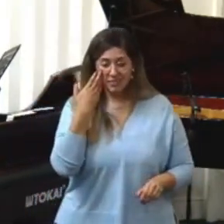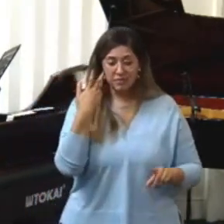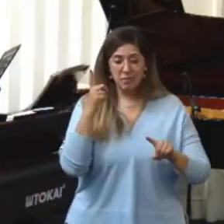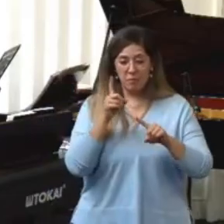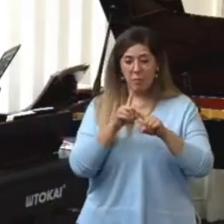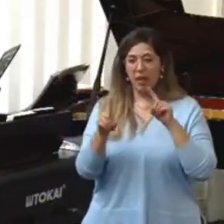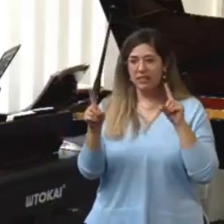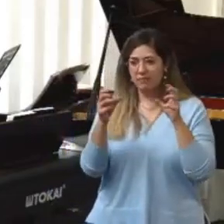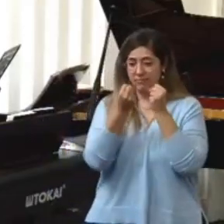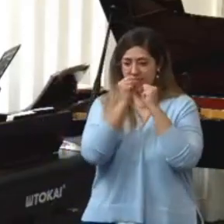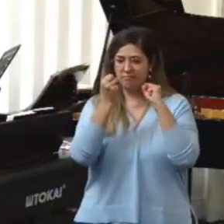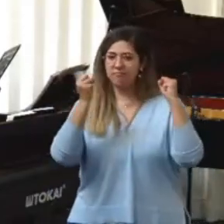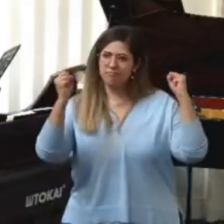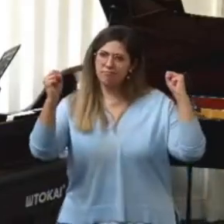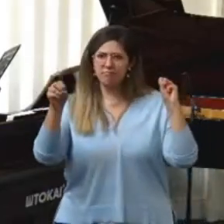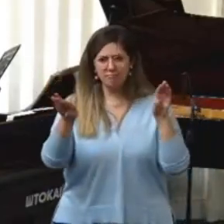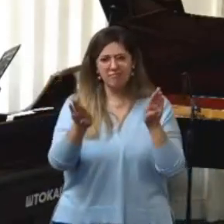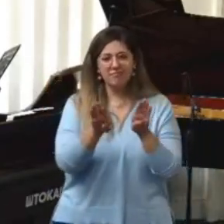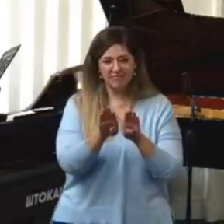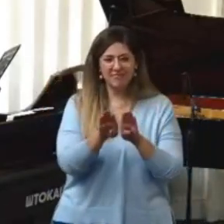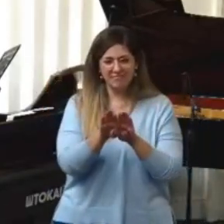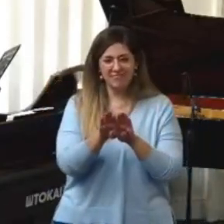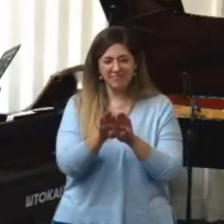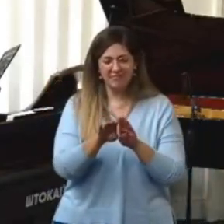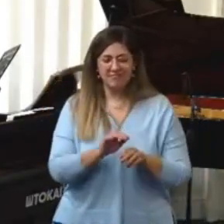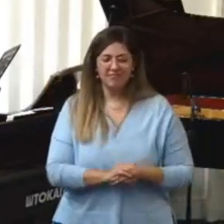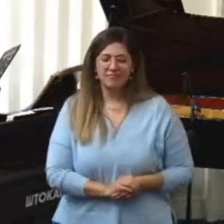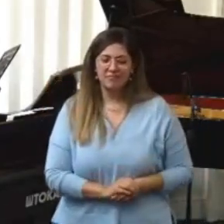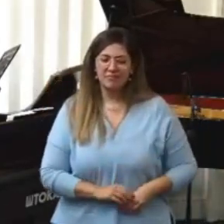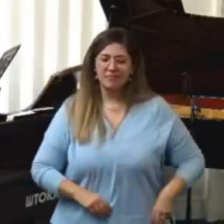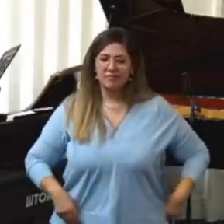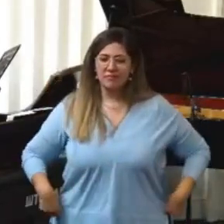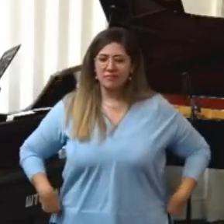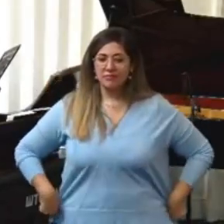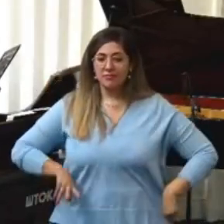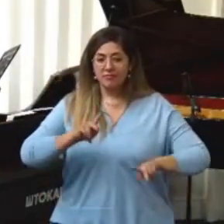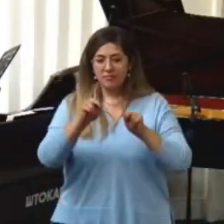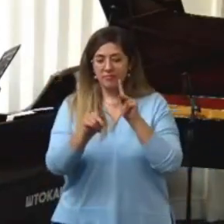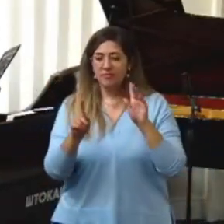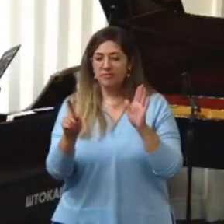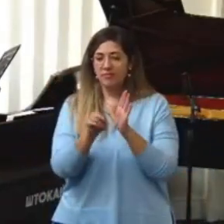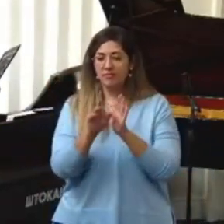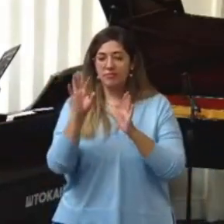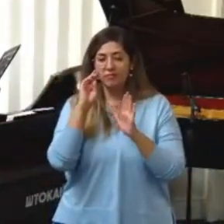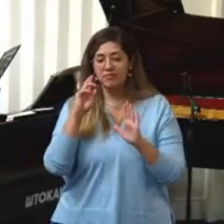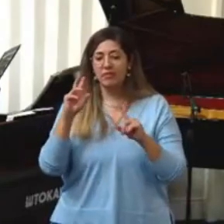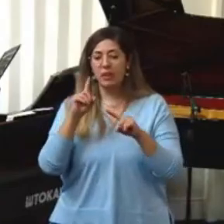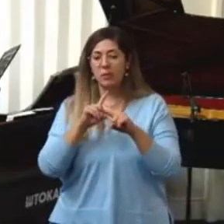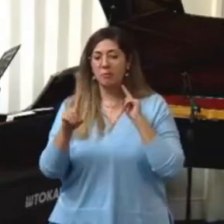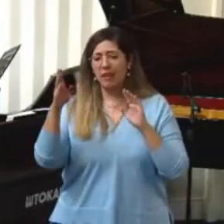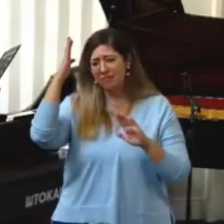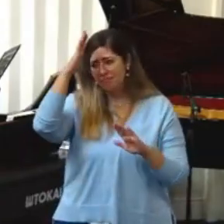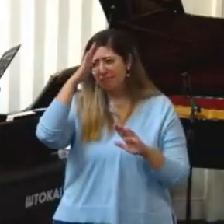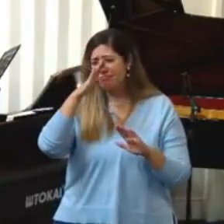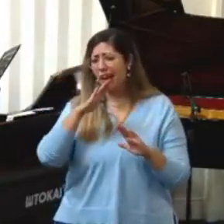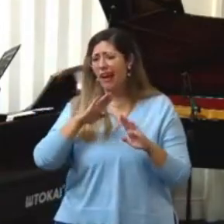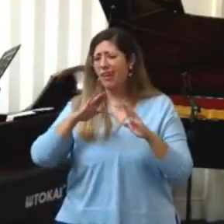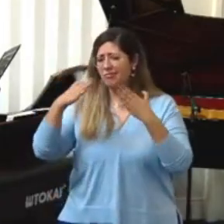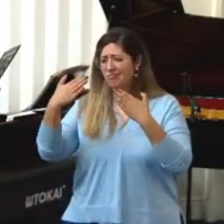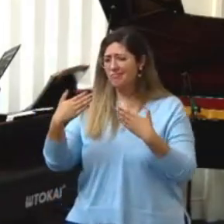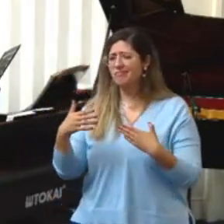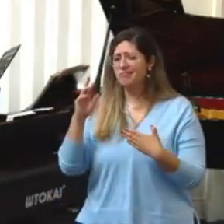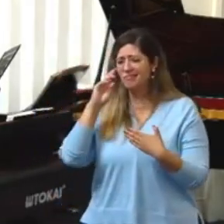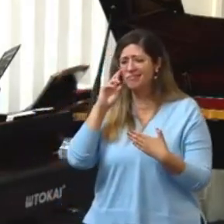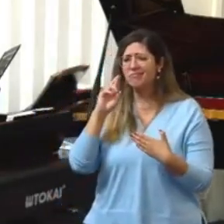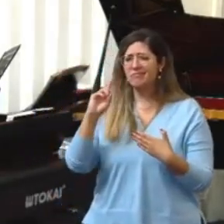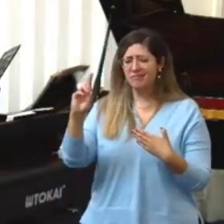dentro deste período em que o povo de Deus é povo de Deus, mas faz o que é mal perante o Senhor. Aqui Sansão